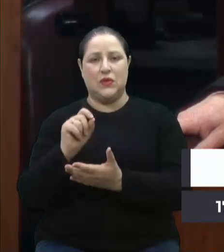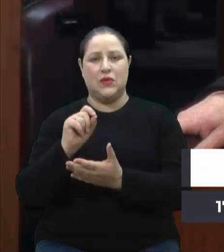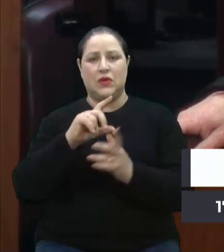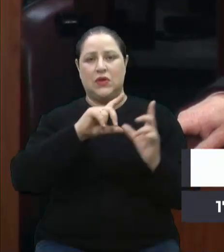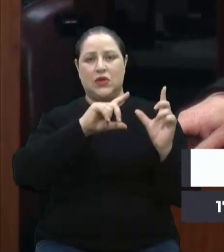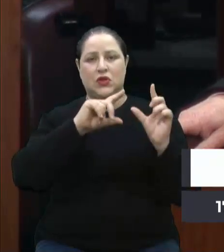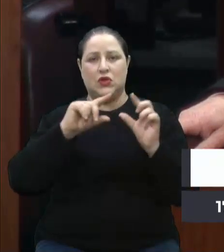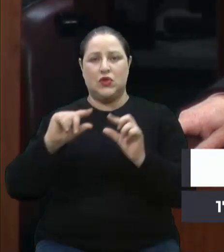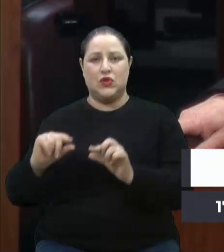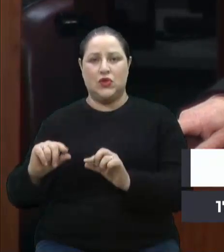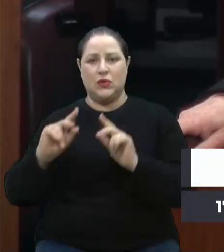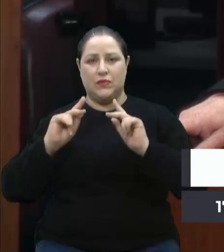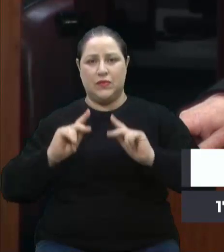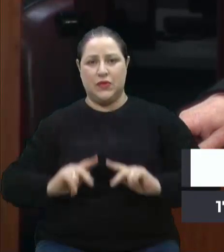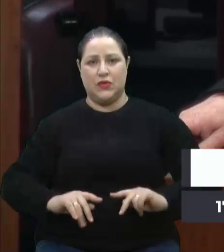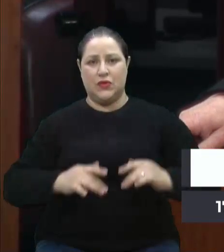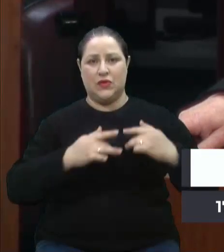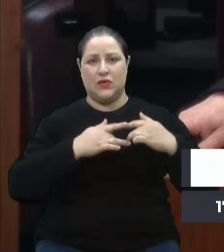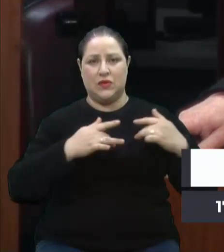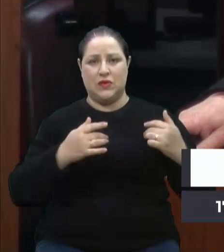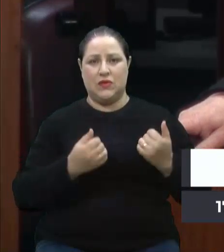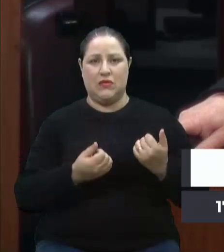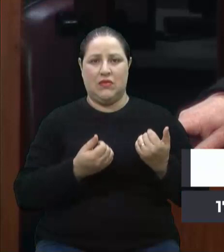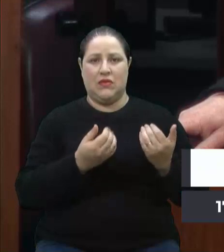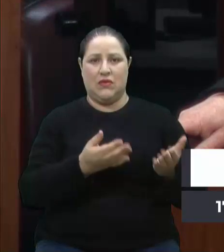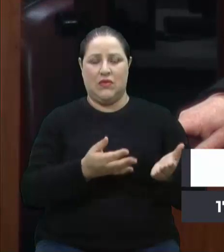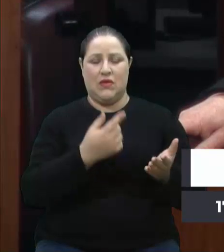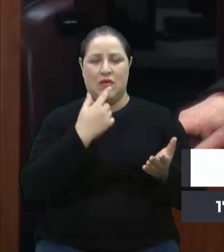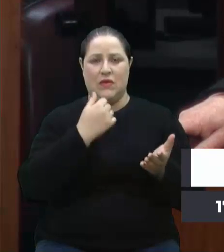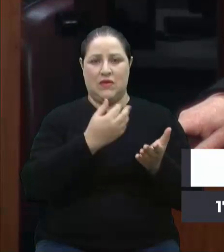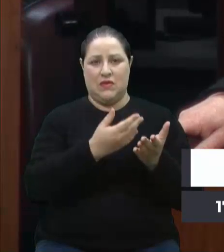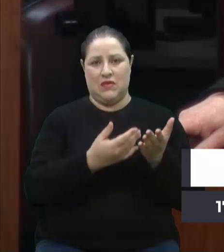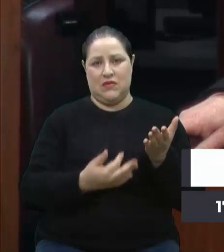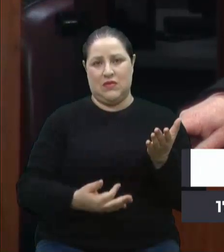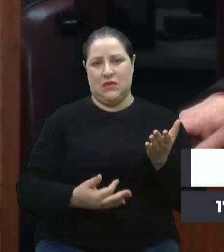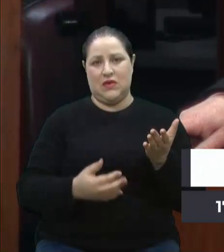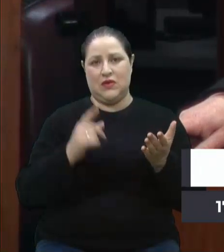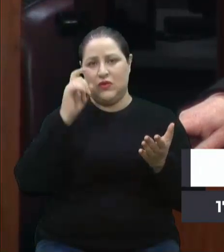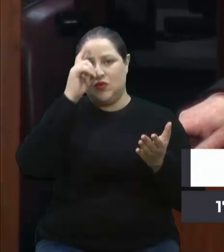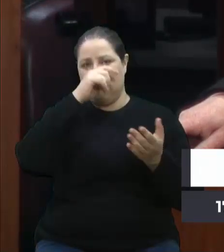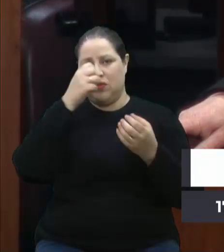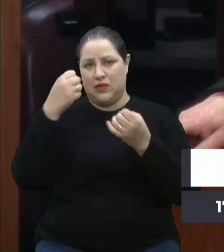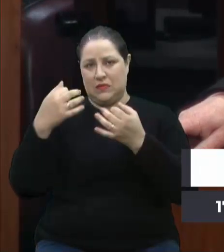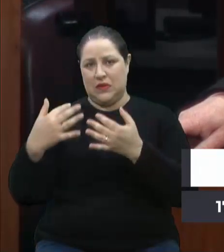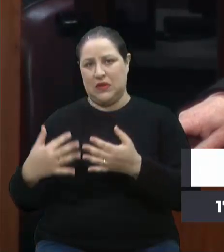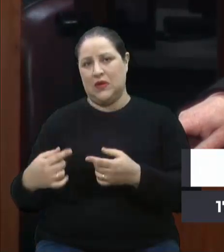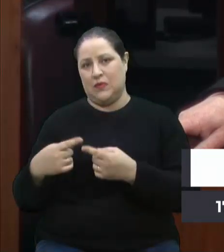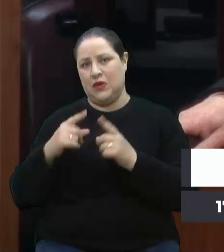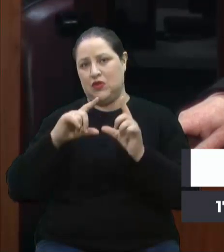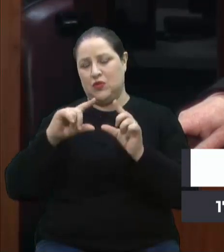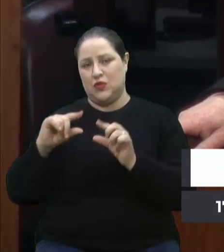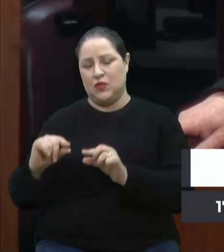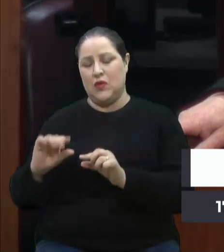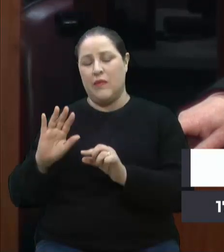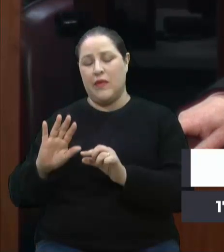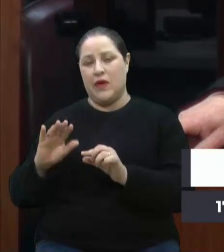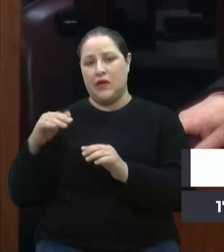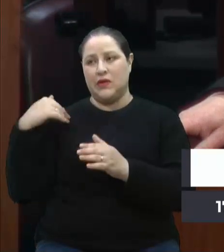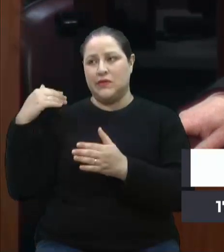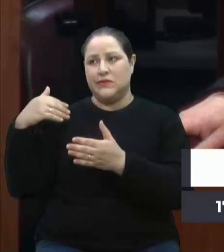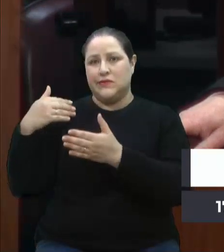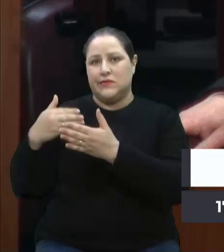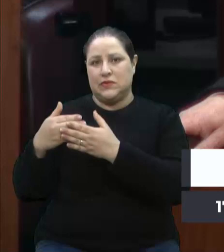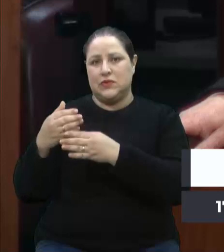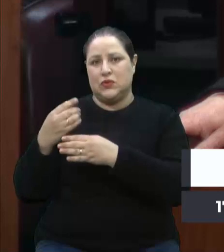é difícil explicar porque esse fenômeno né mas nós tivemos ele agravado nos últimos anos em função da pandemia